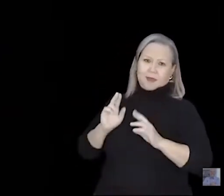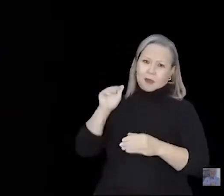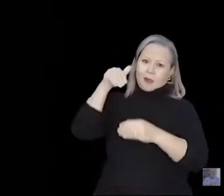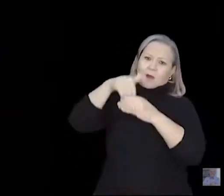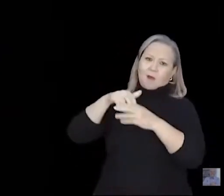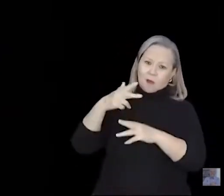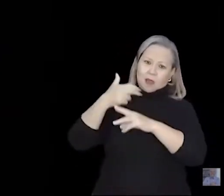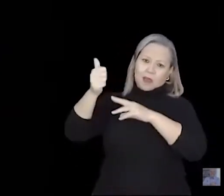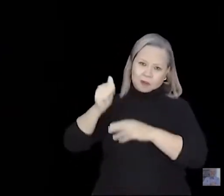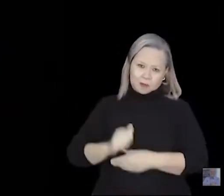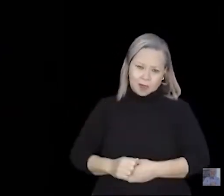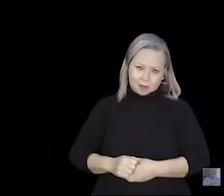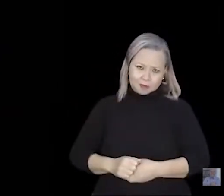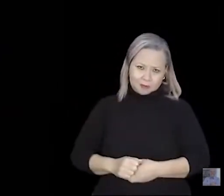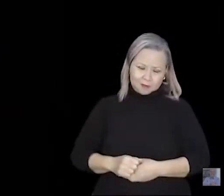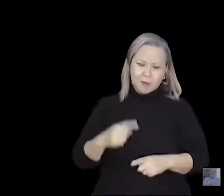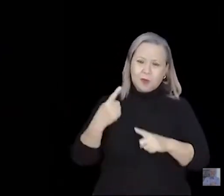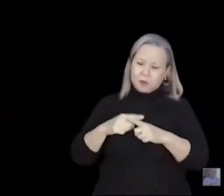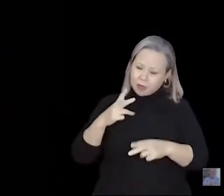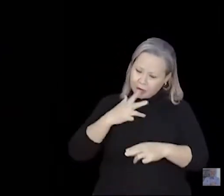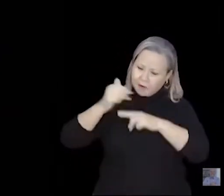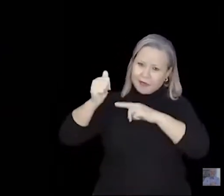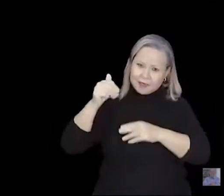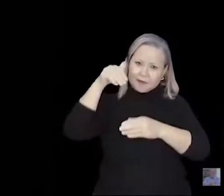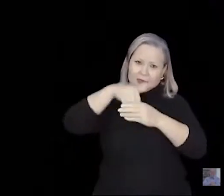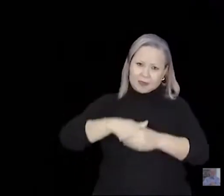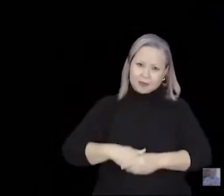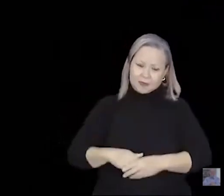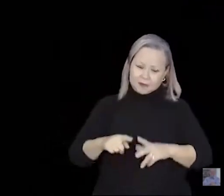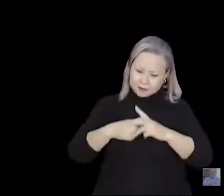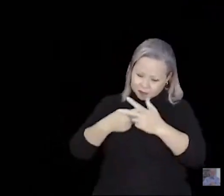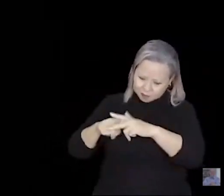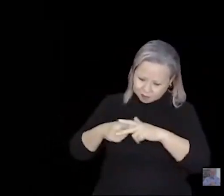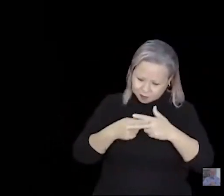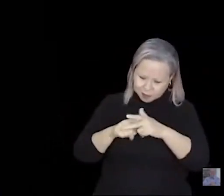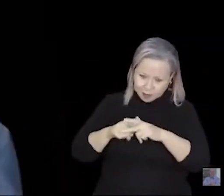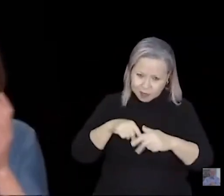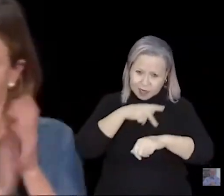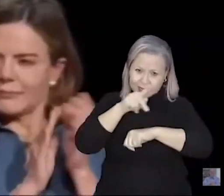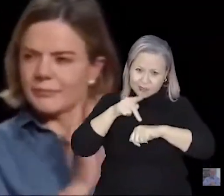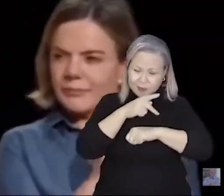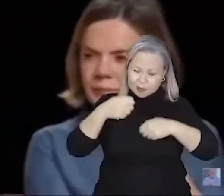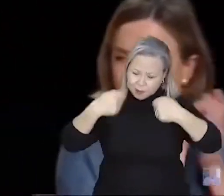as eleições e vamos recuperar este país. E vou precisar muito de vocês.